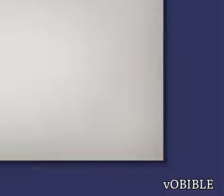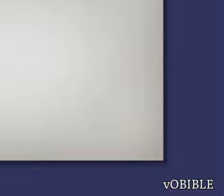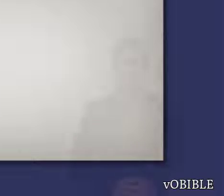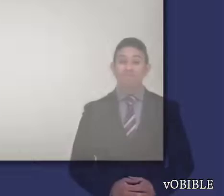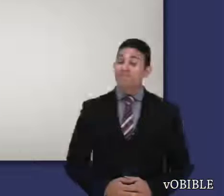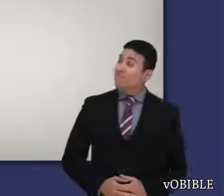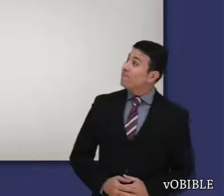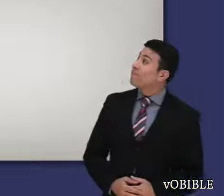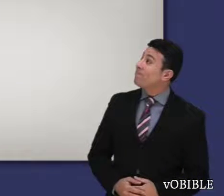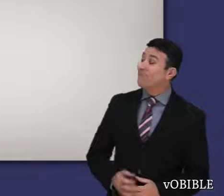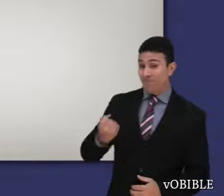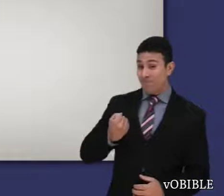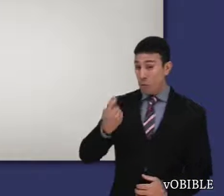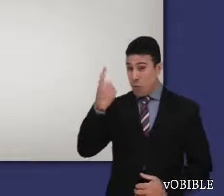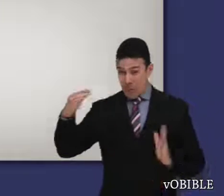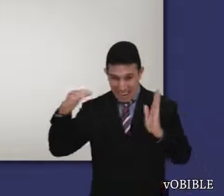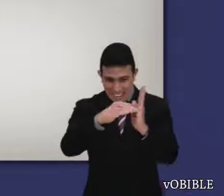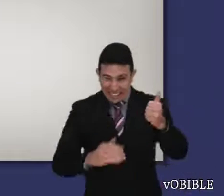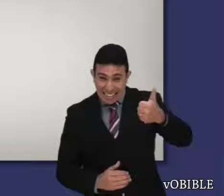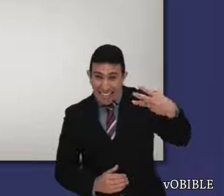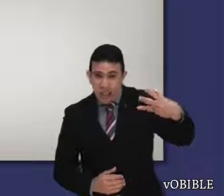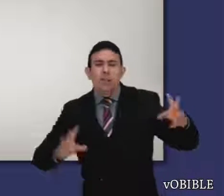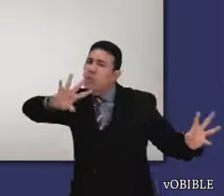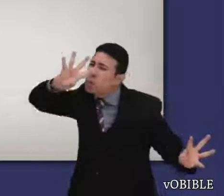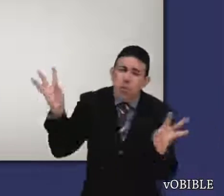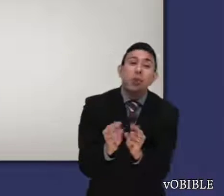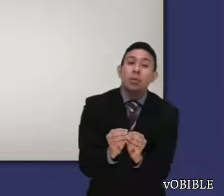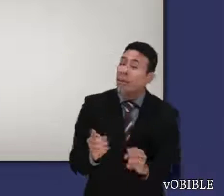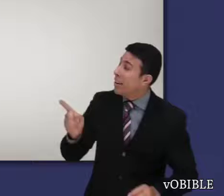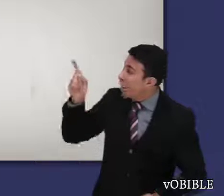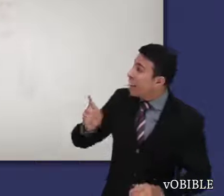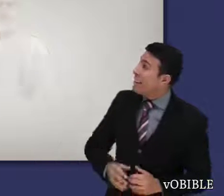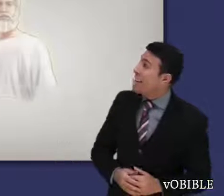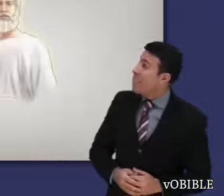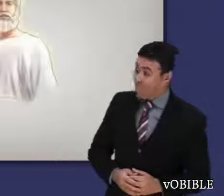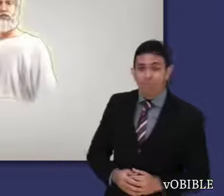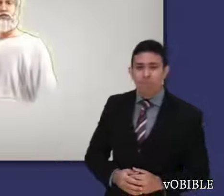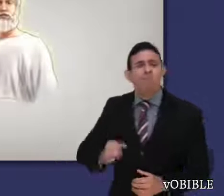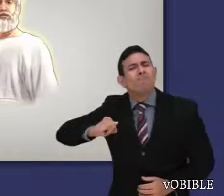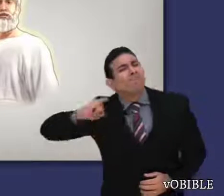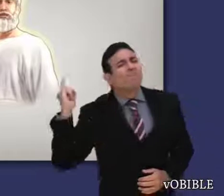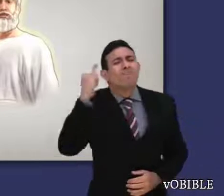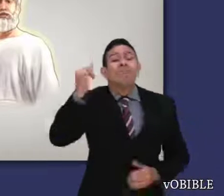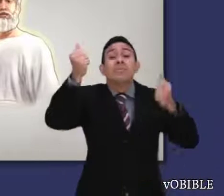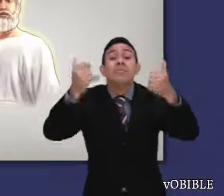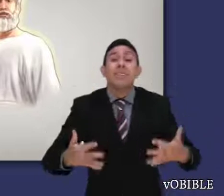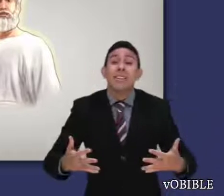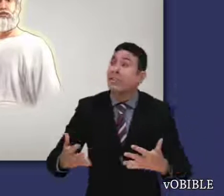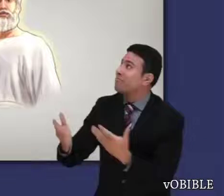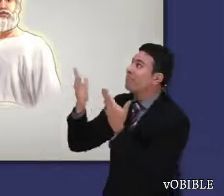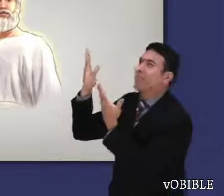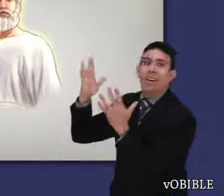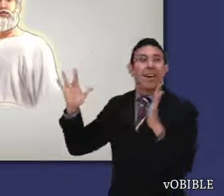A carta aos Hebreus tem 13 capítulos. Nos capítulos 1 a 3, Paulo mostra qual é o assunto principal de sua